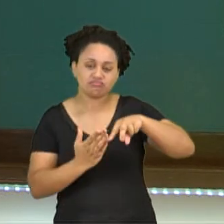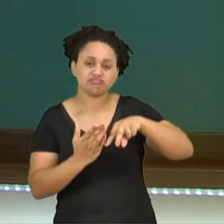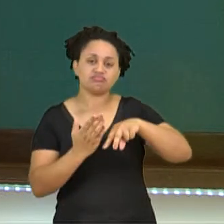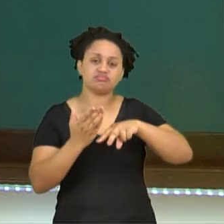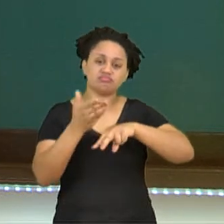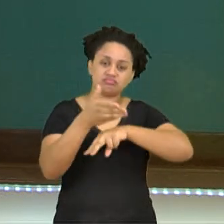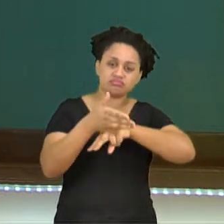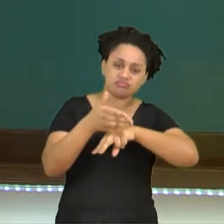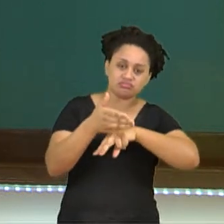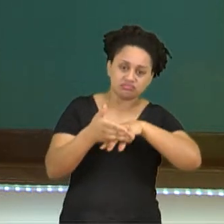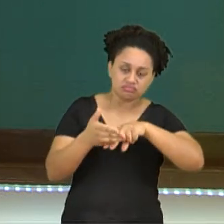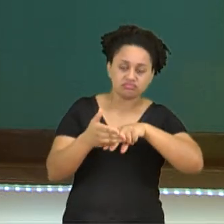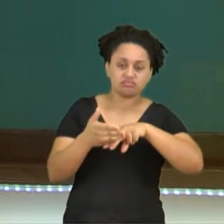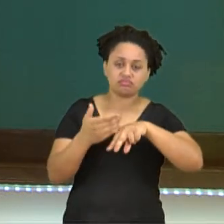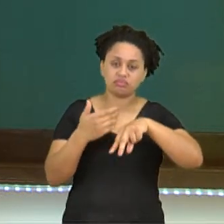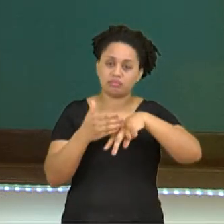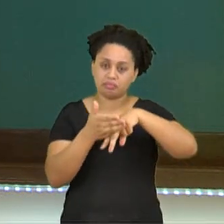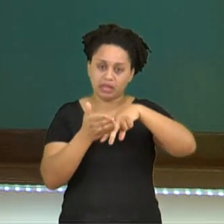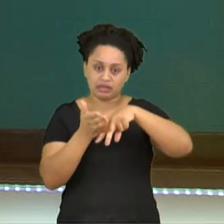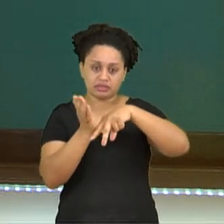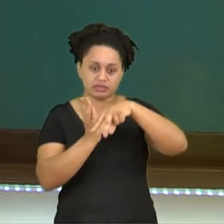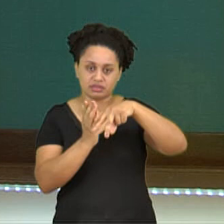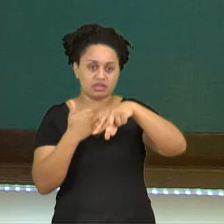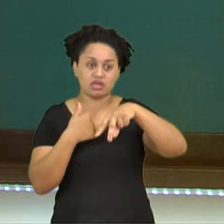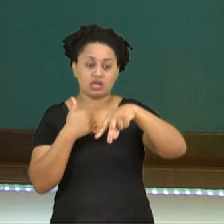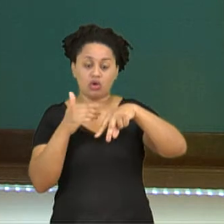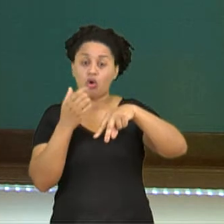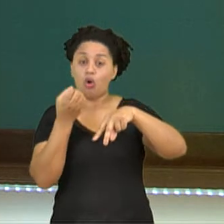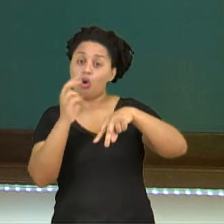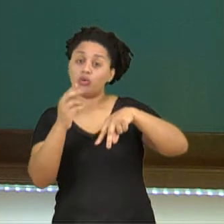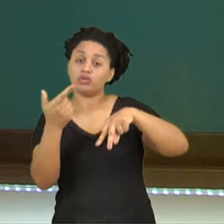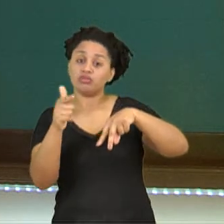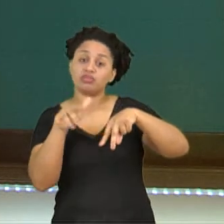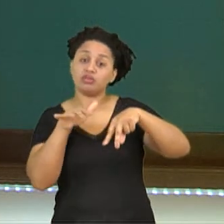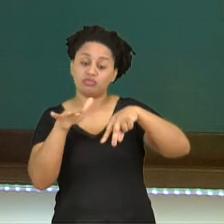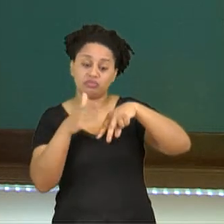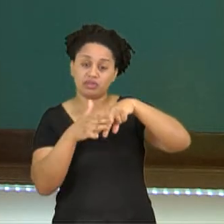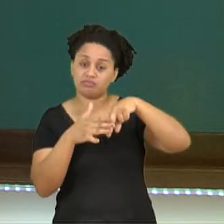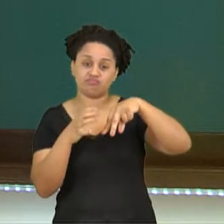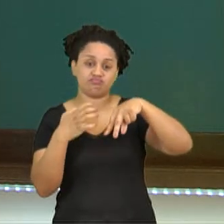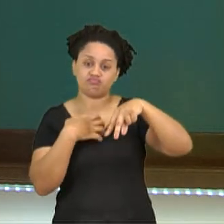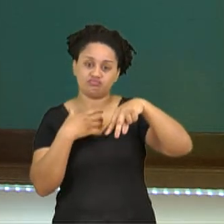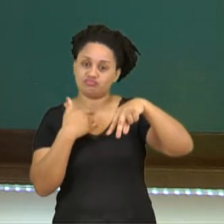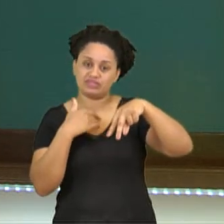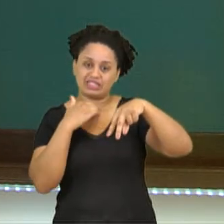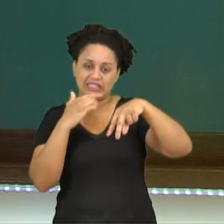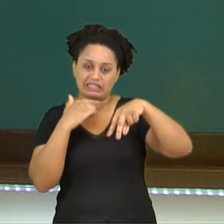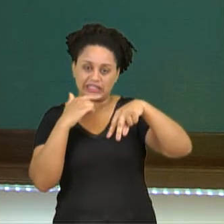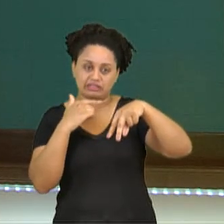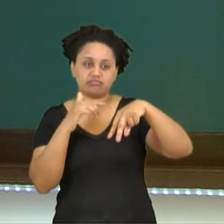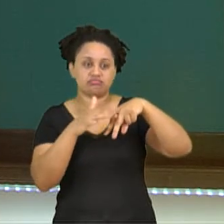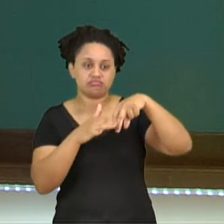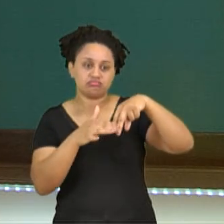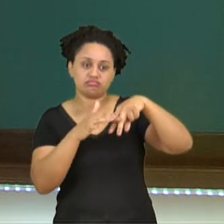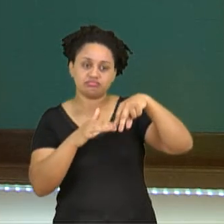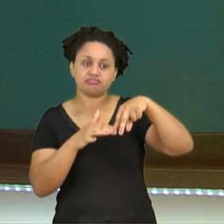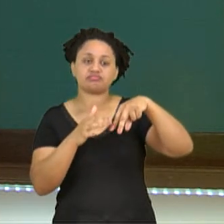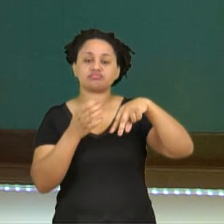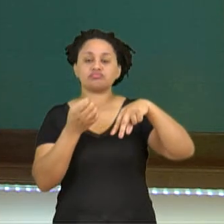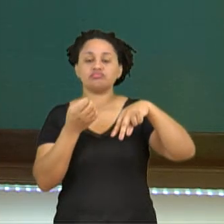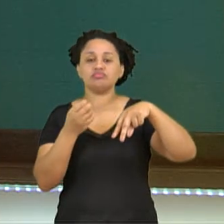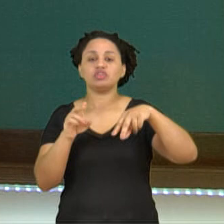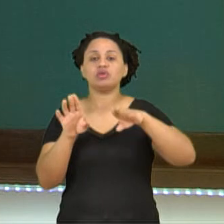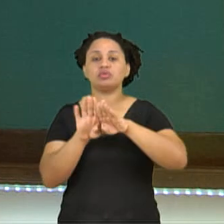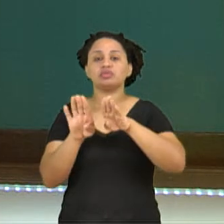amputados inferiores, sem os movimentos das pernas ou sem as pernas, e